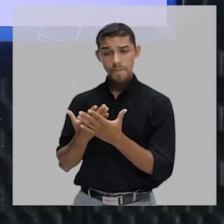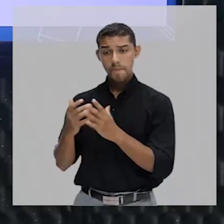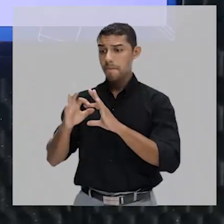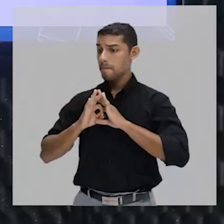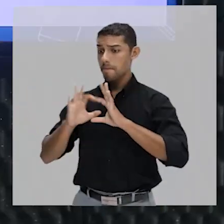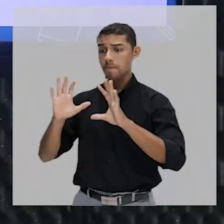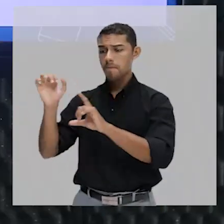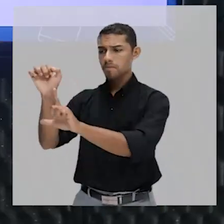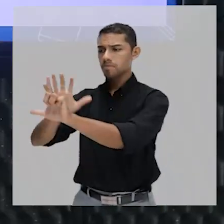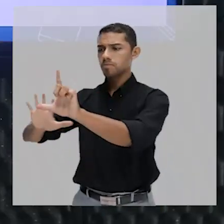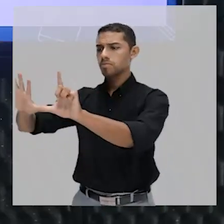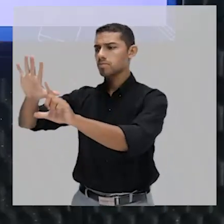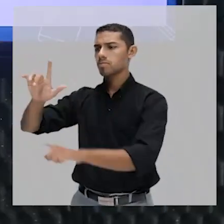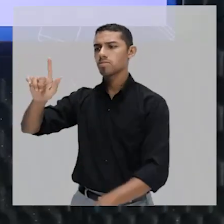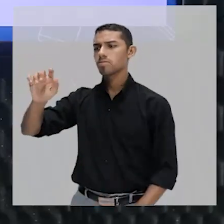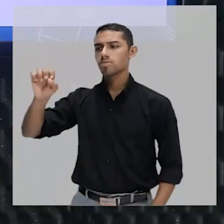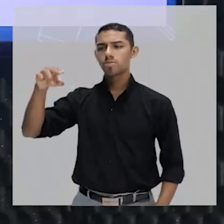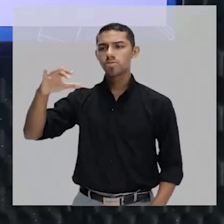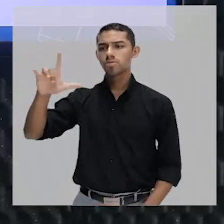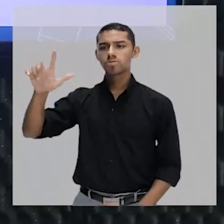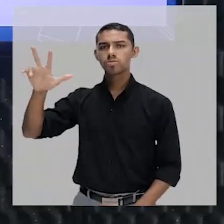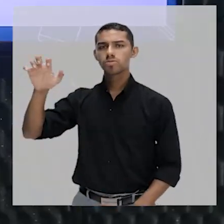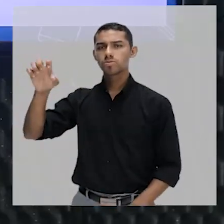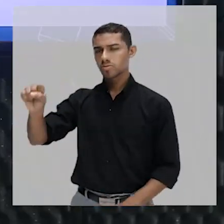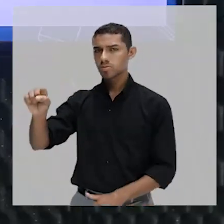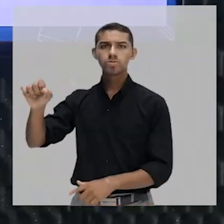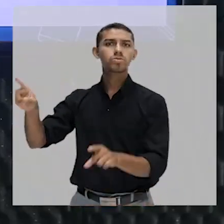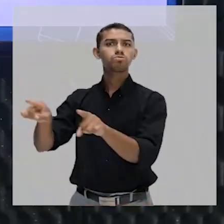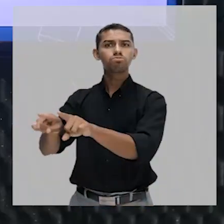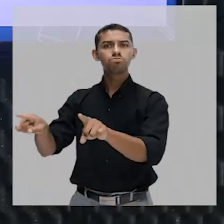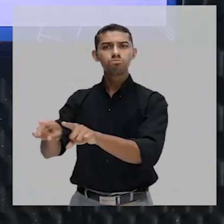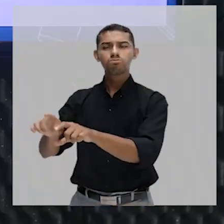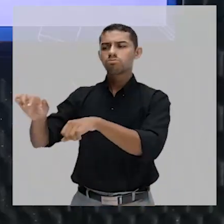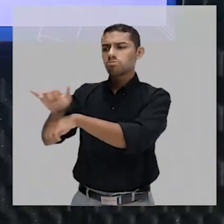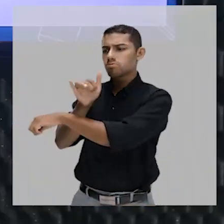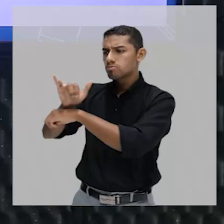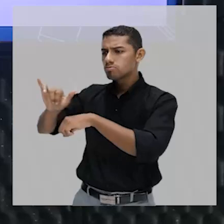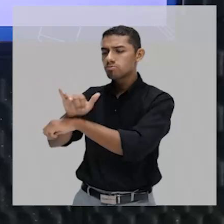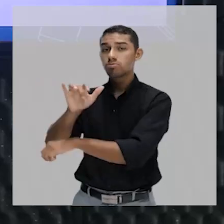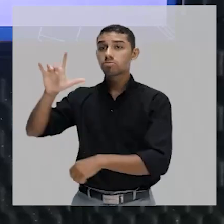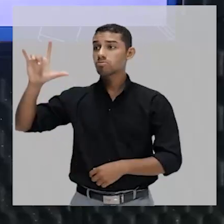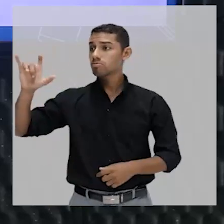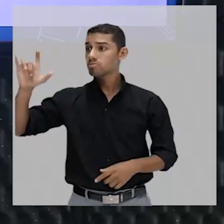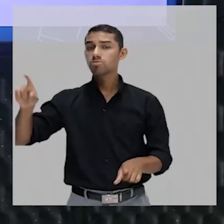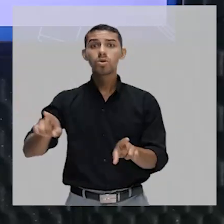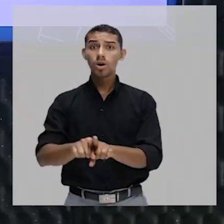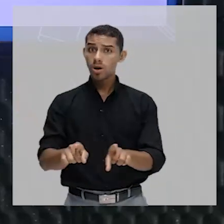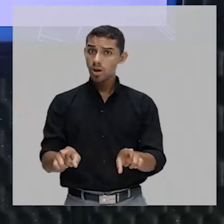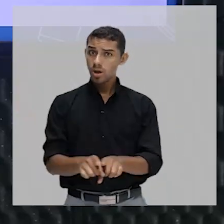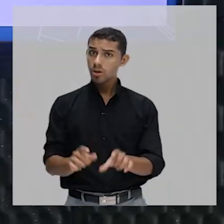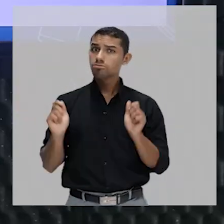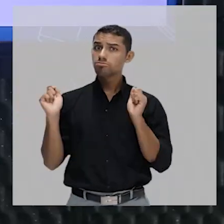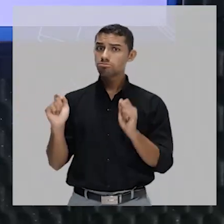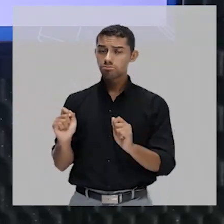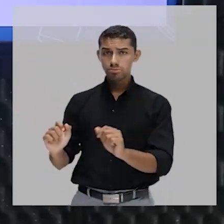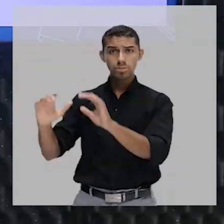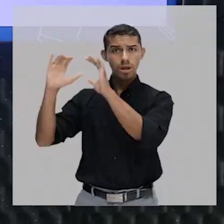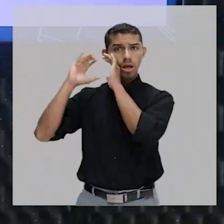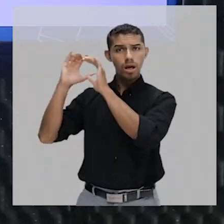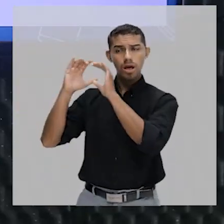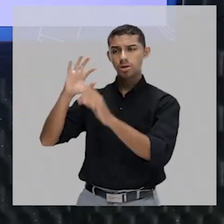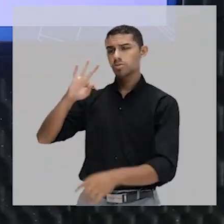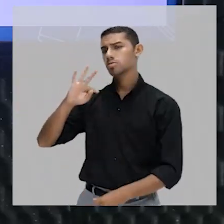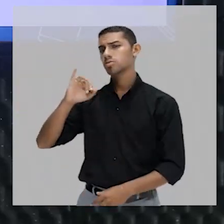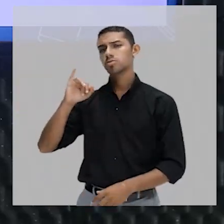Na plataforma Gonçalves Dias, no YouTube, no Instagram, e tem também os nossos podcasts pela Rádio Timbira. Então estamos